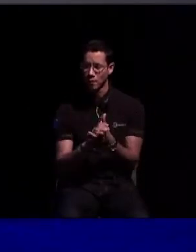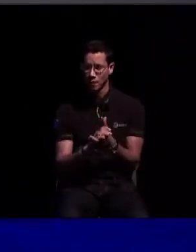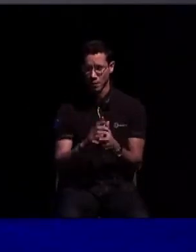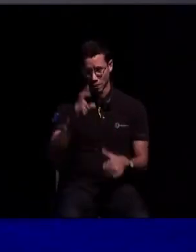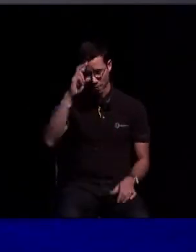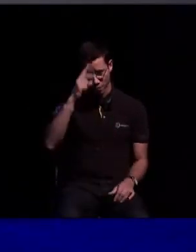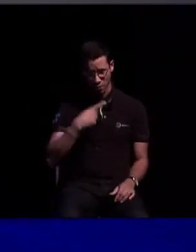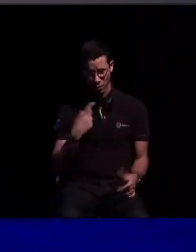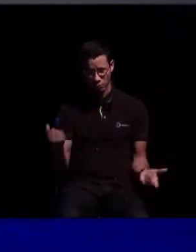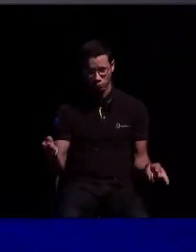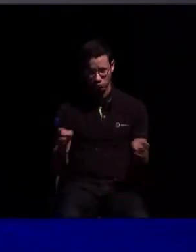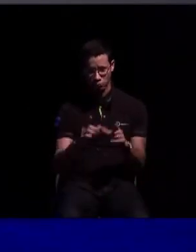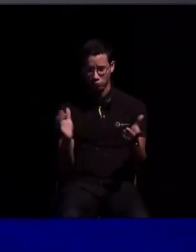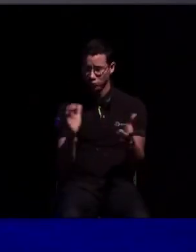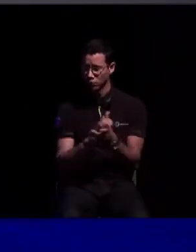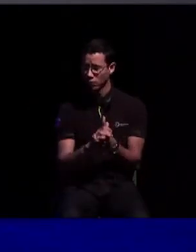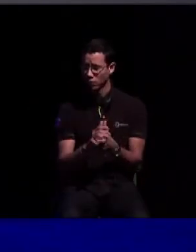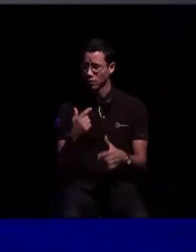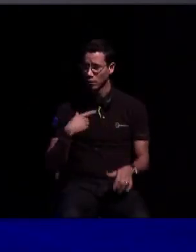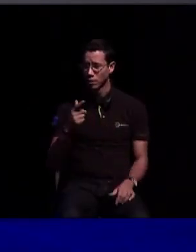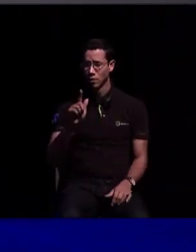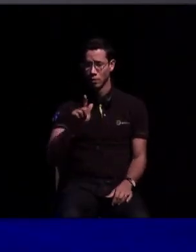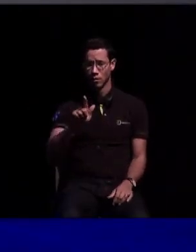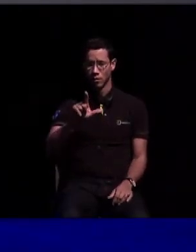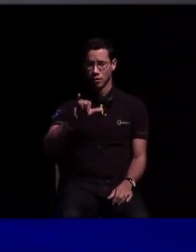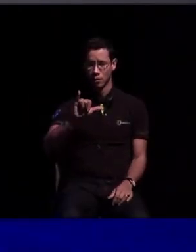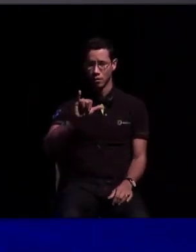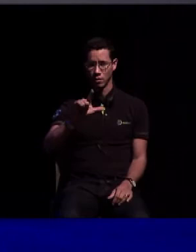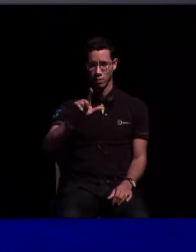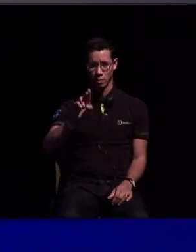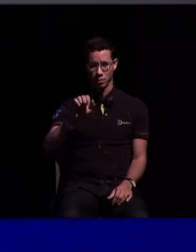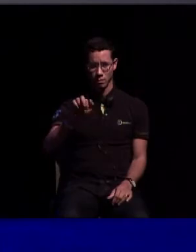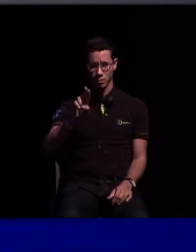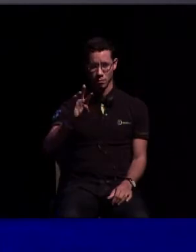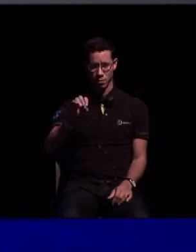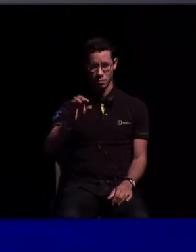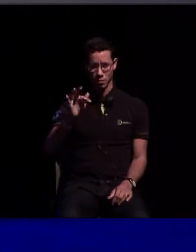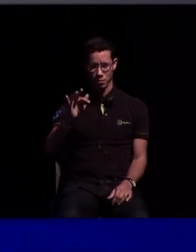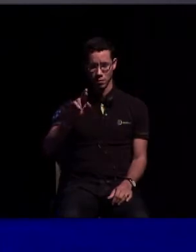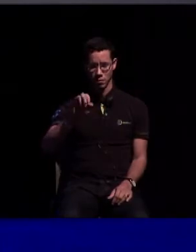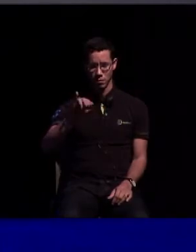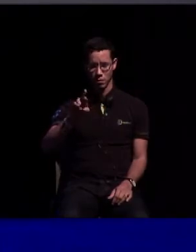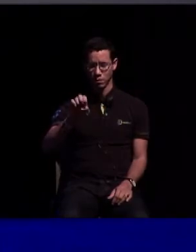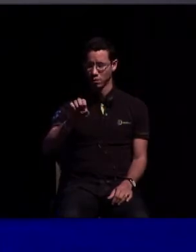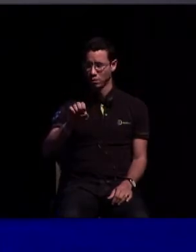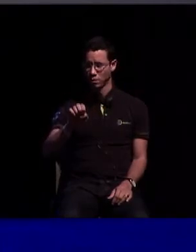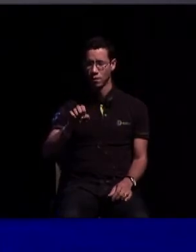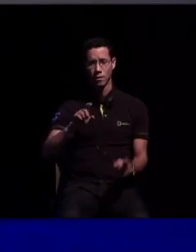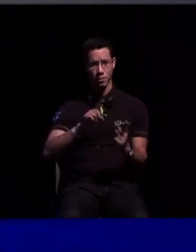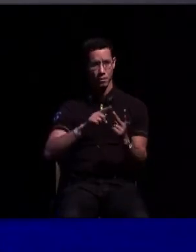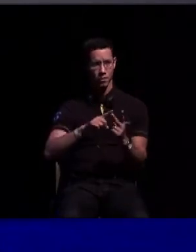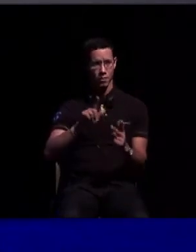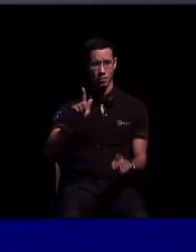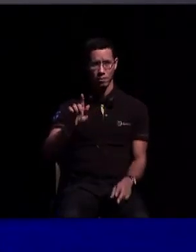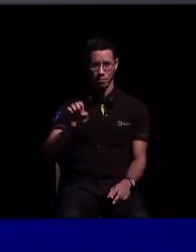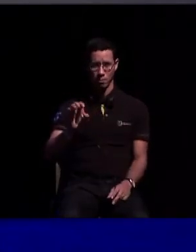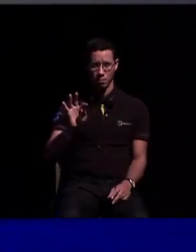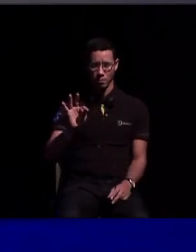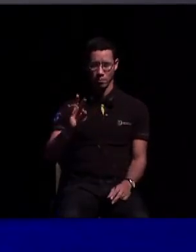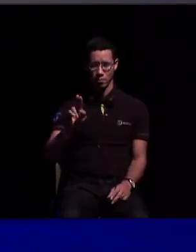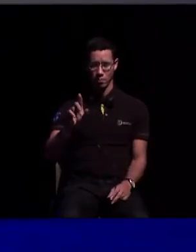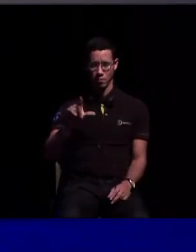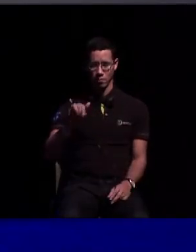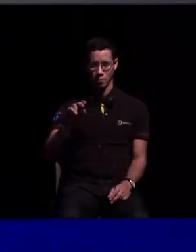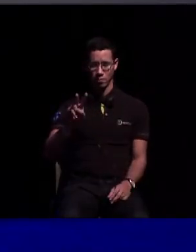pessoalmente, mas representavam que era Gilberto Freire como o pai espiritual do Brasil moderno e Getúlio Vargas como